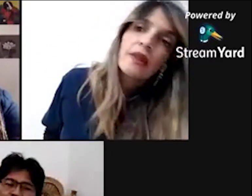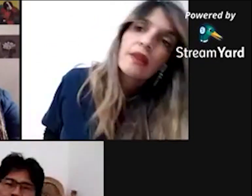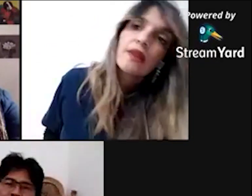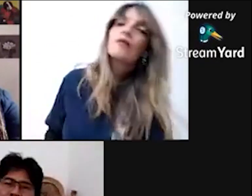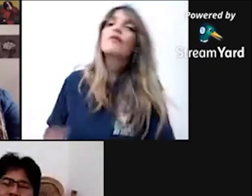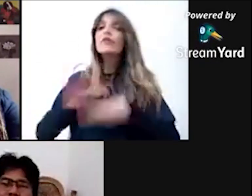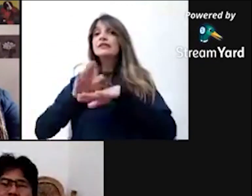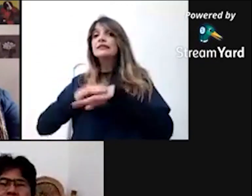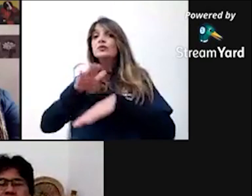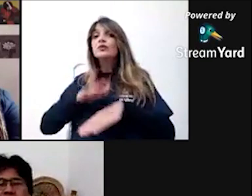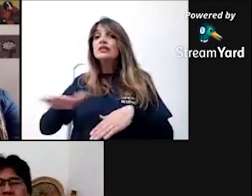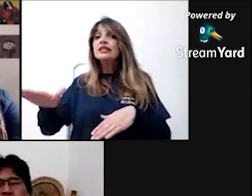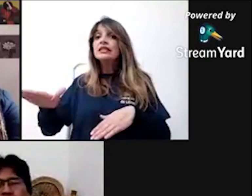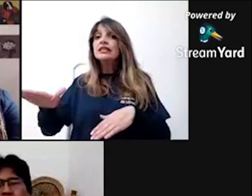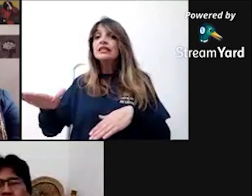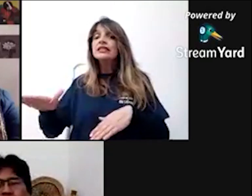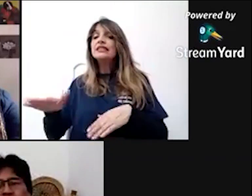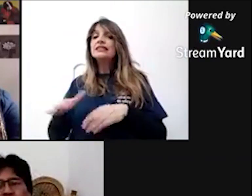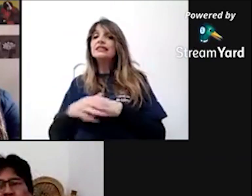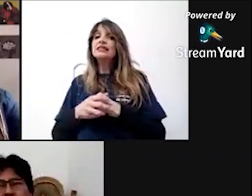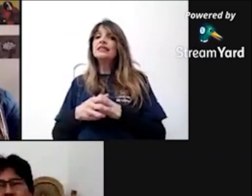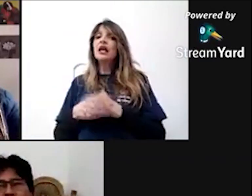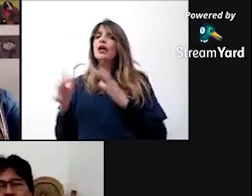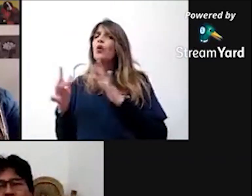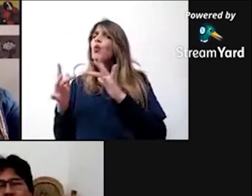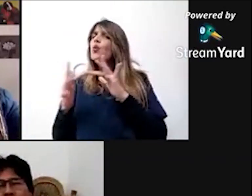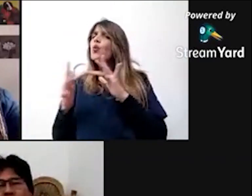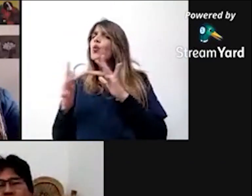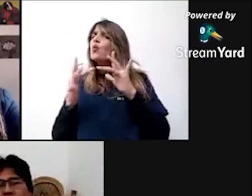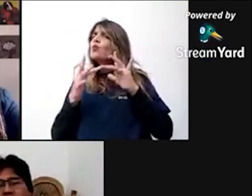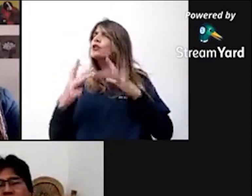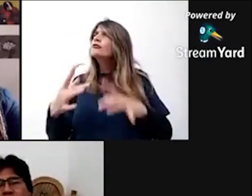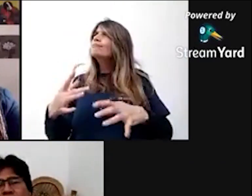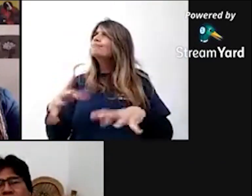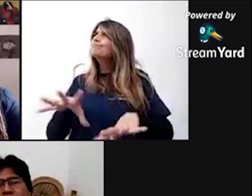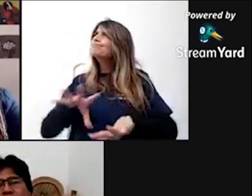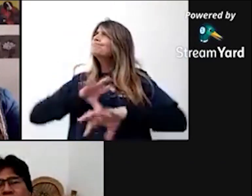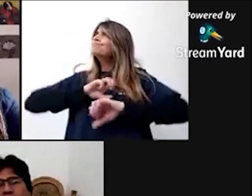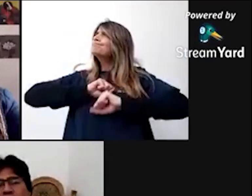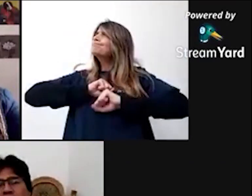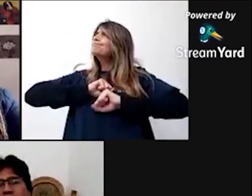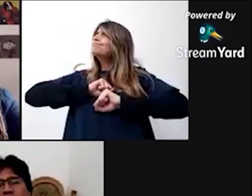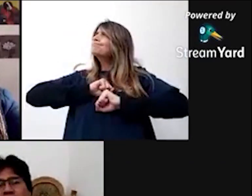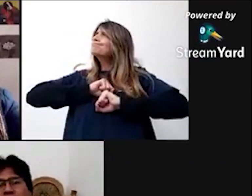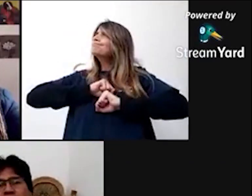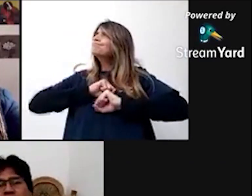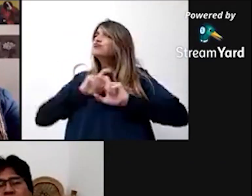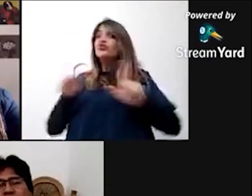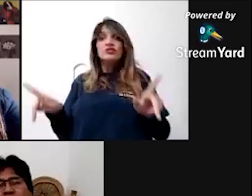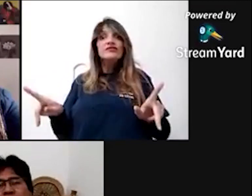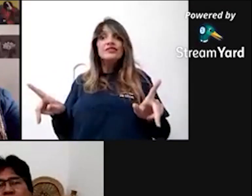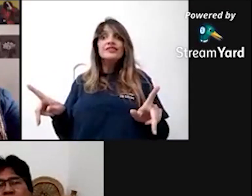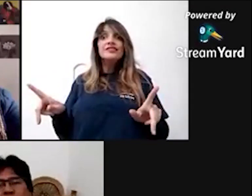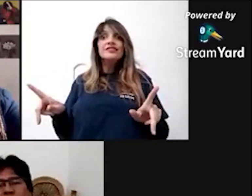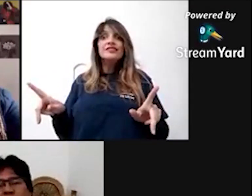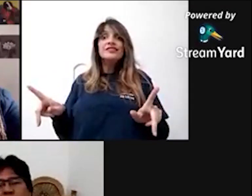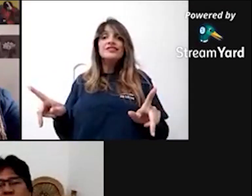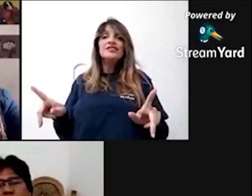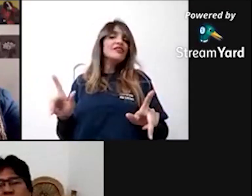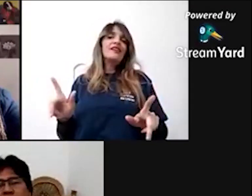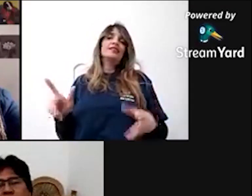essa criança ela tome contato com o diferente. E aí não tem mais